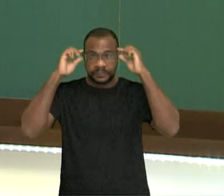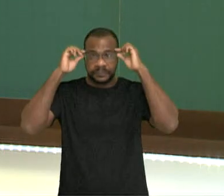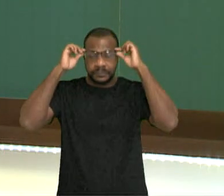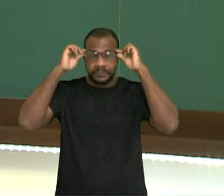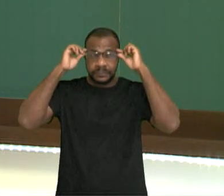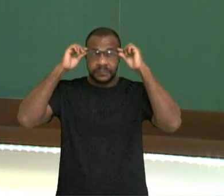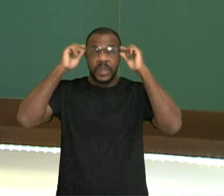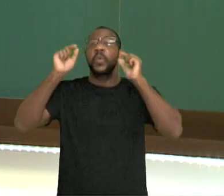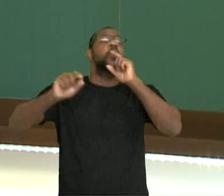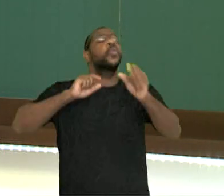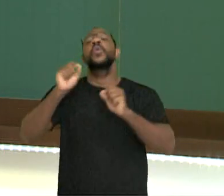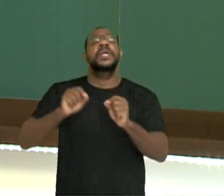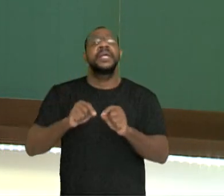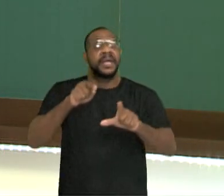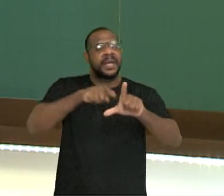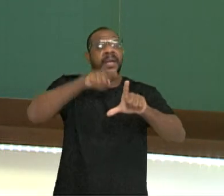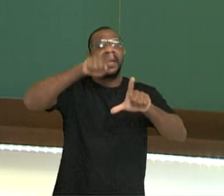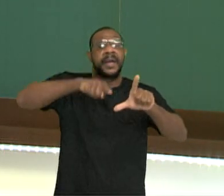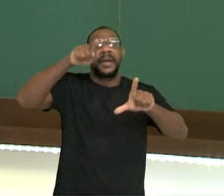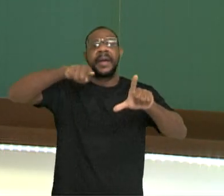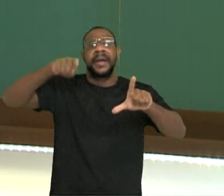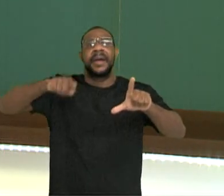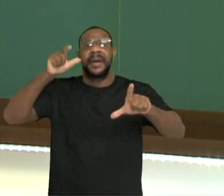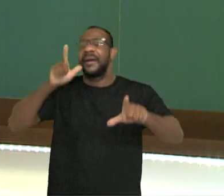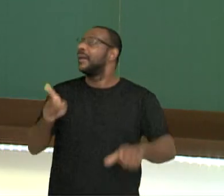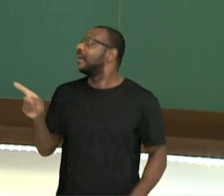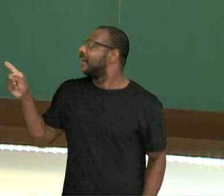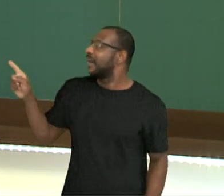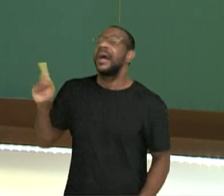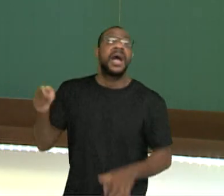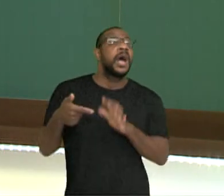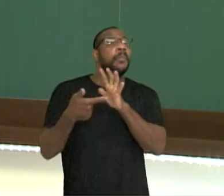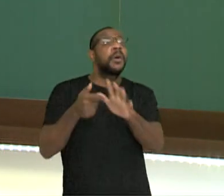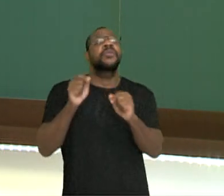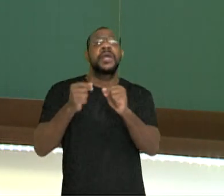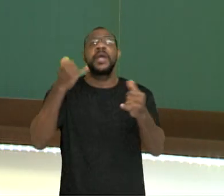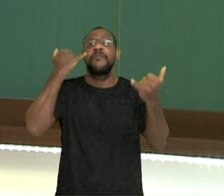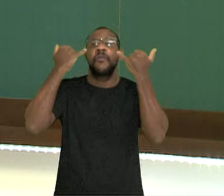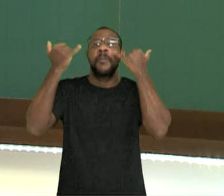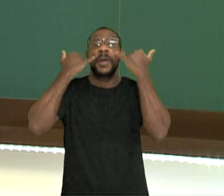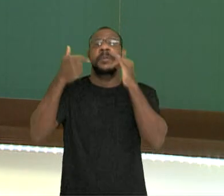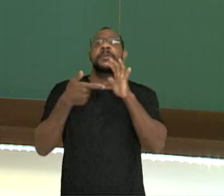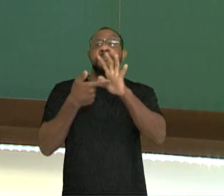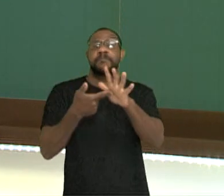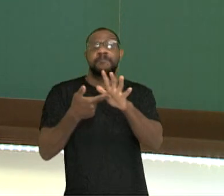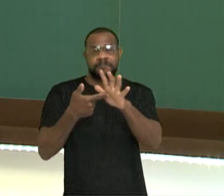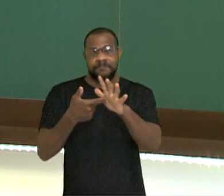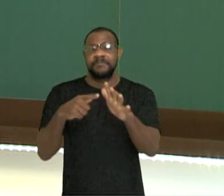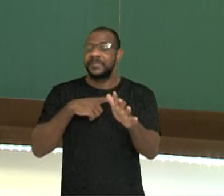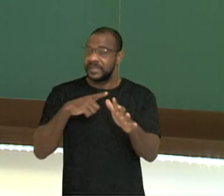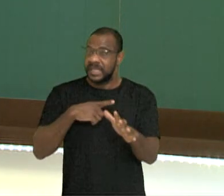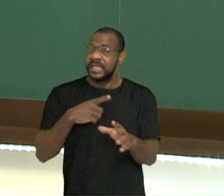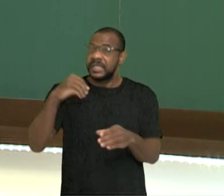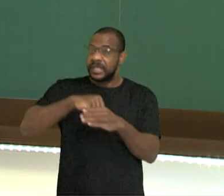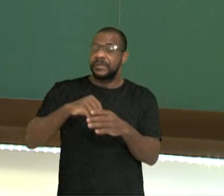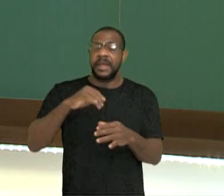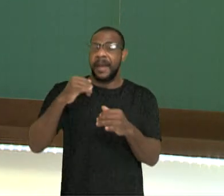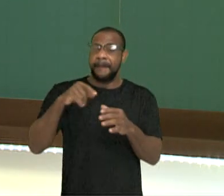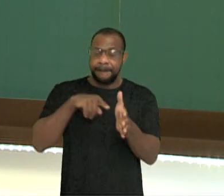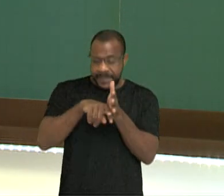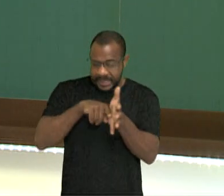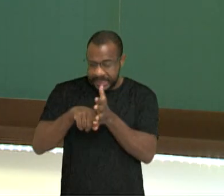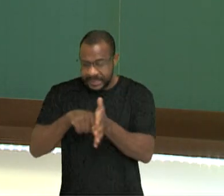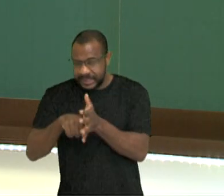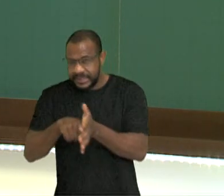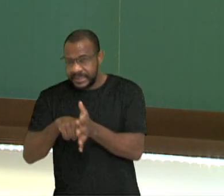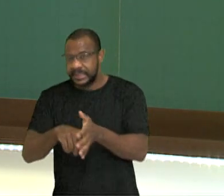Bom, o que é um gráfico então? Um gráfico é uma representação de informações obtidas em pesquisas por meio de